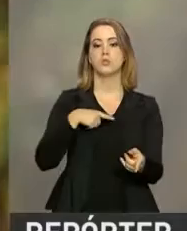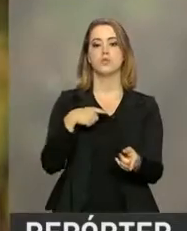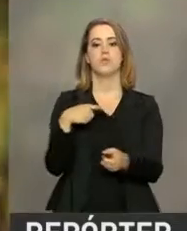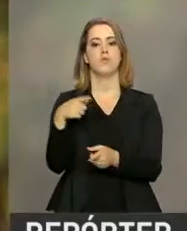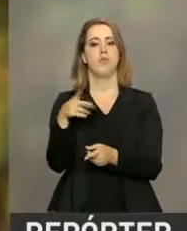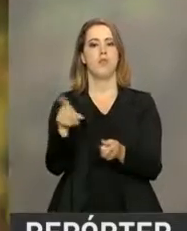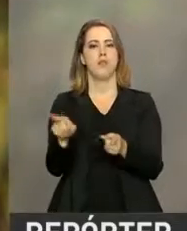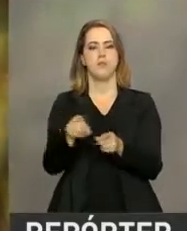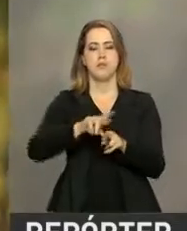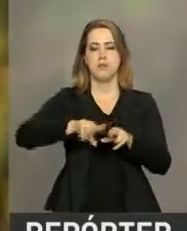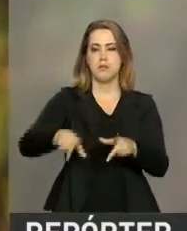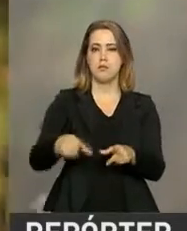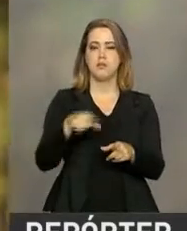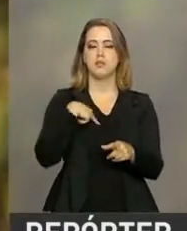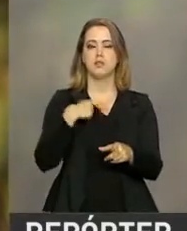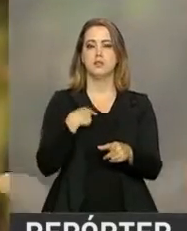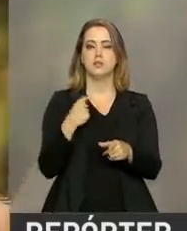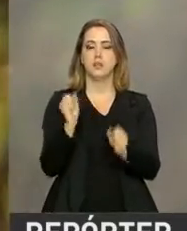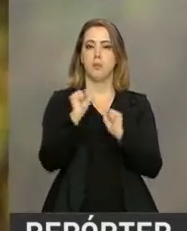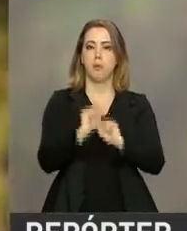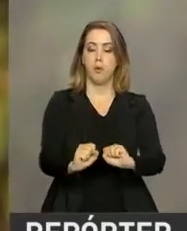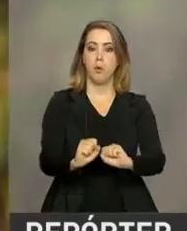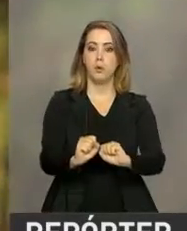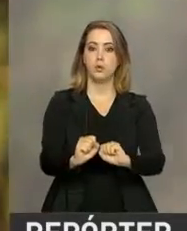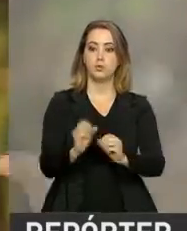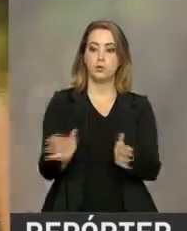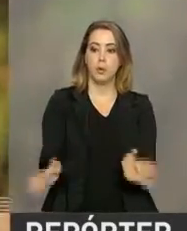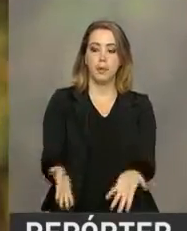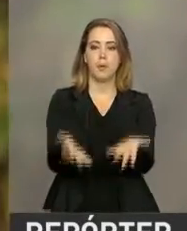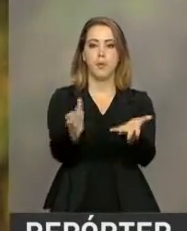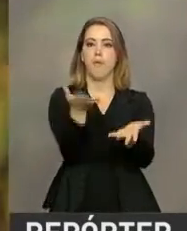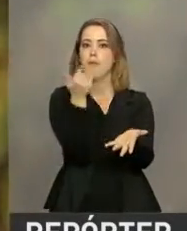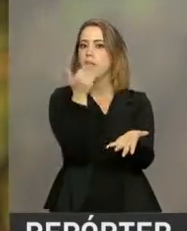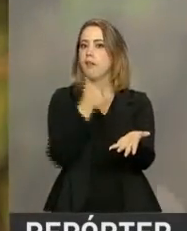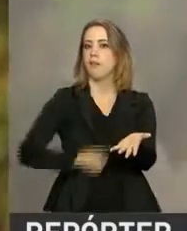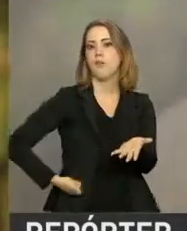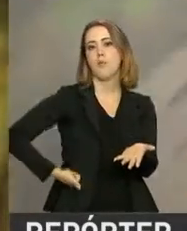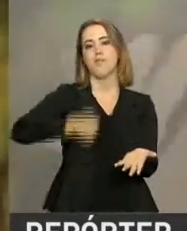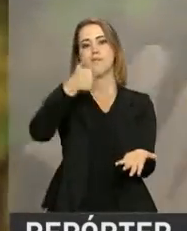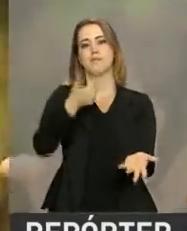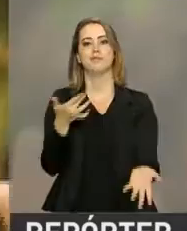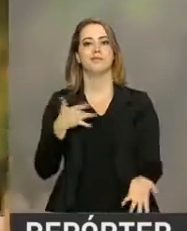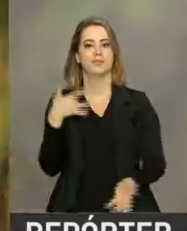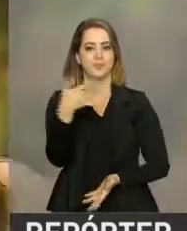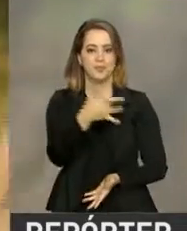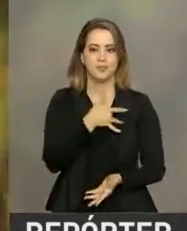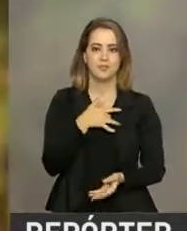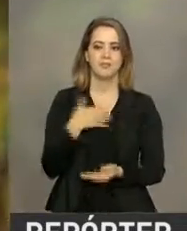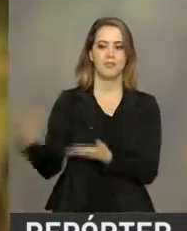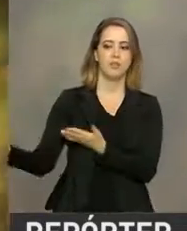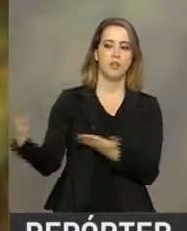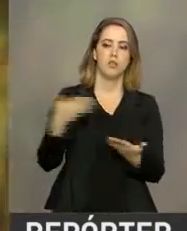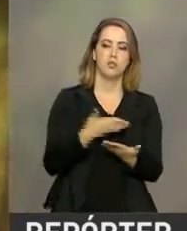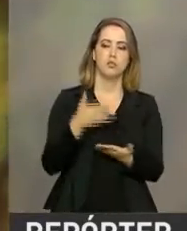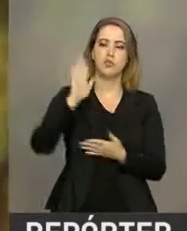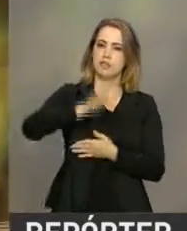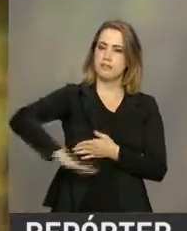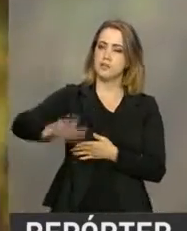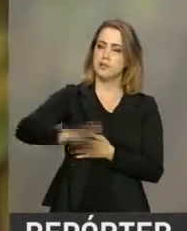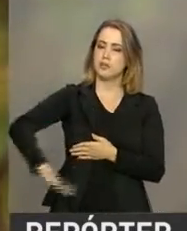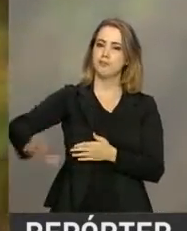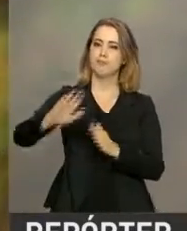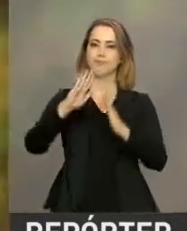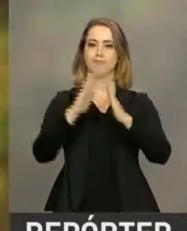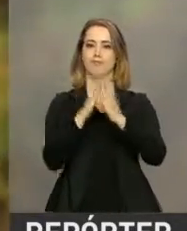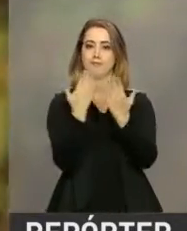tenha uma estratégia também de promover a alimentação saudável é de trazer as crianças pra